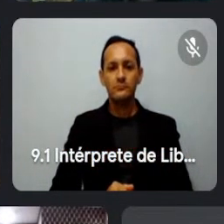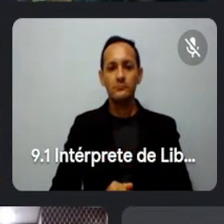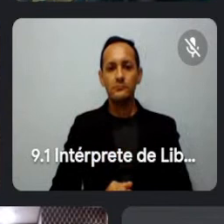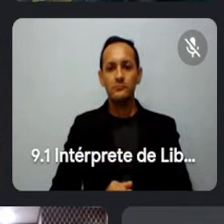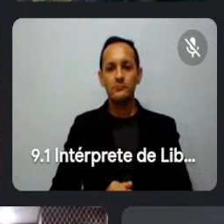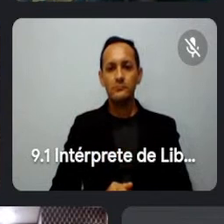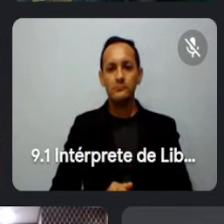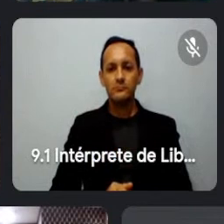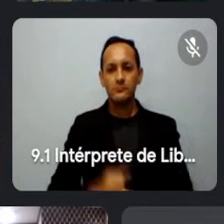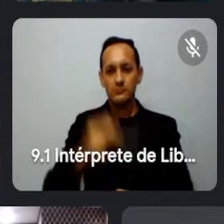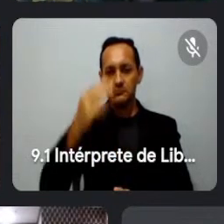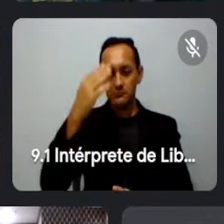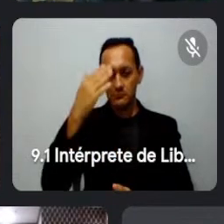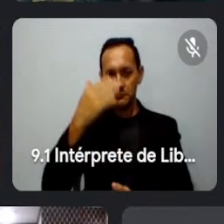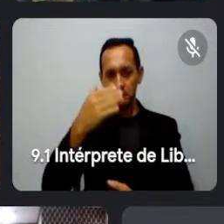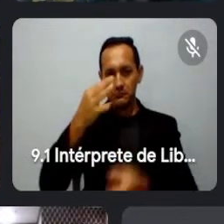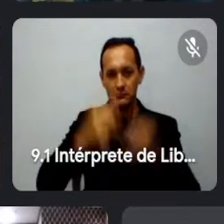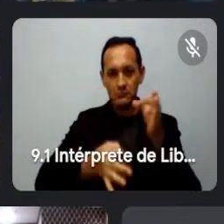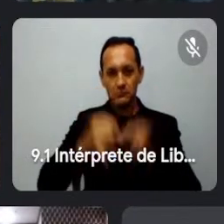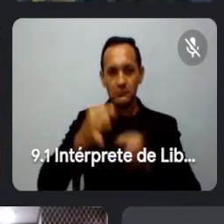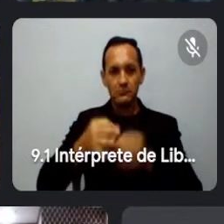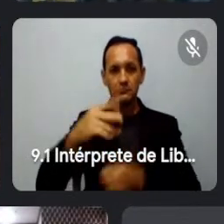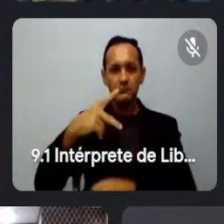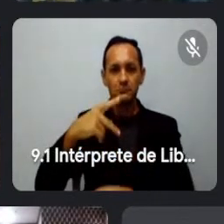o painho Muito obrigado